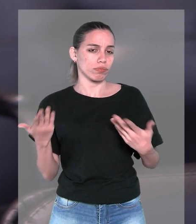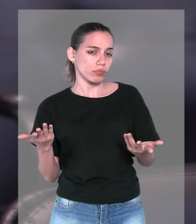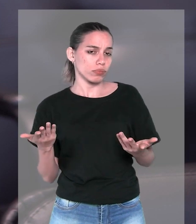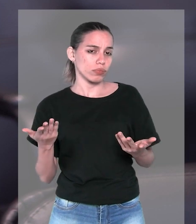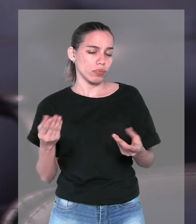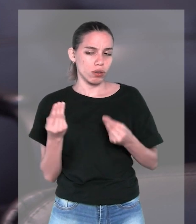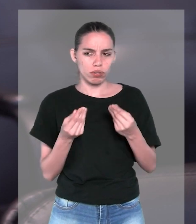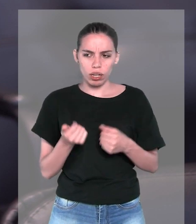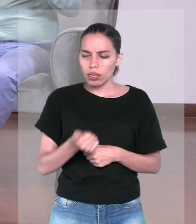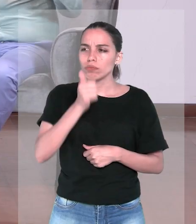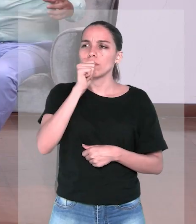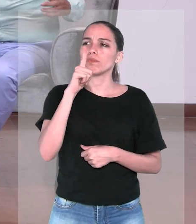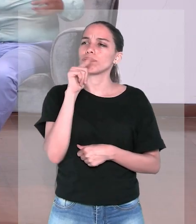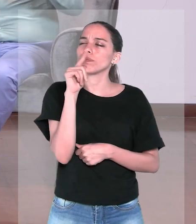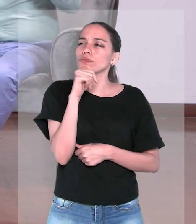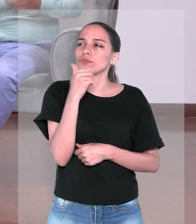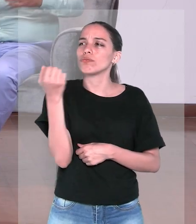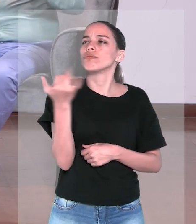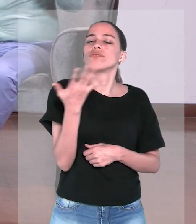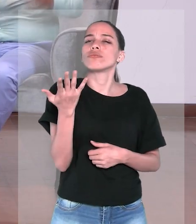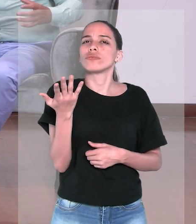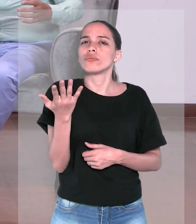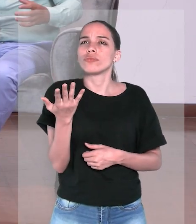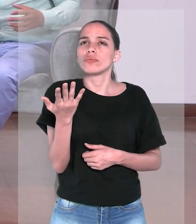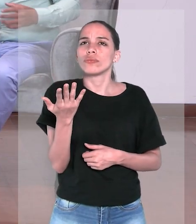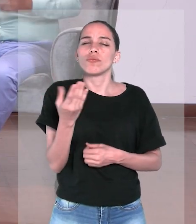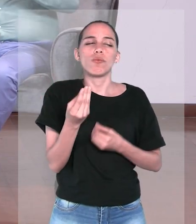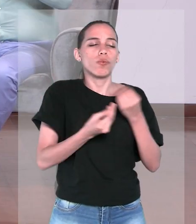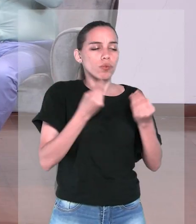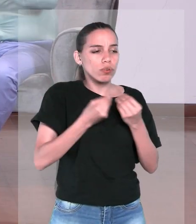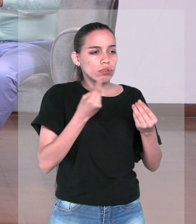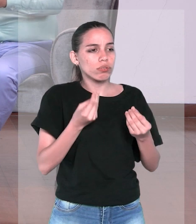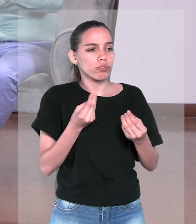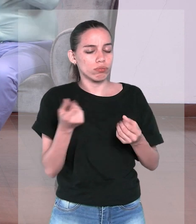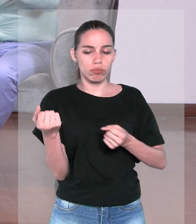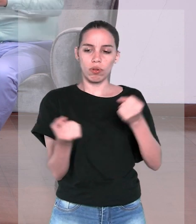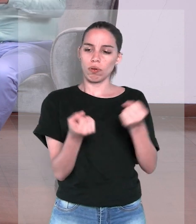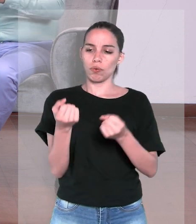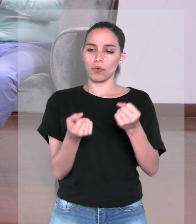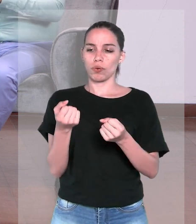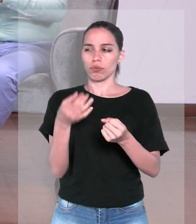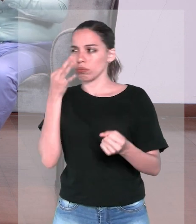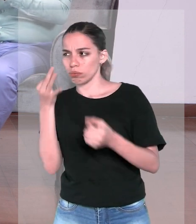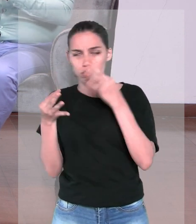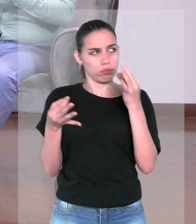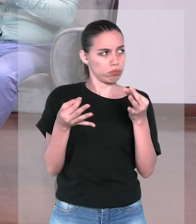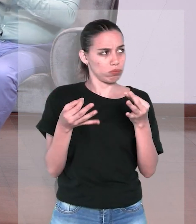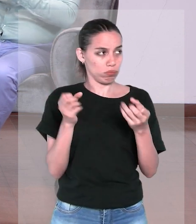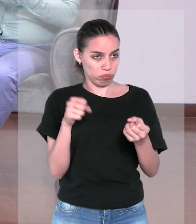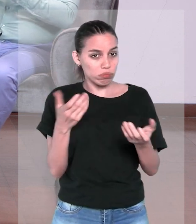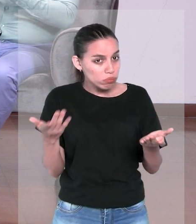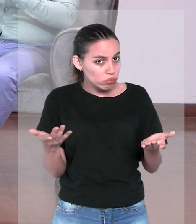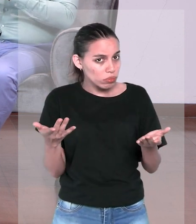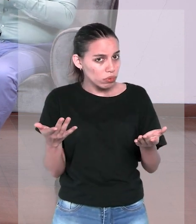é sentimento e como é que a gente educa a emoção e o sentimento. E no meu livro, no capítulo 11, eu apresento